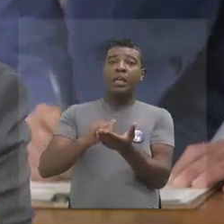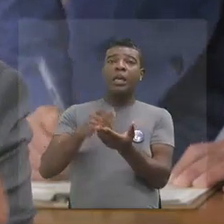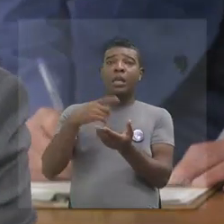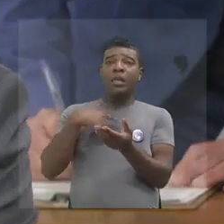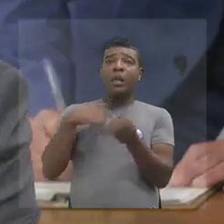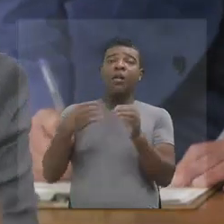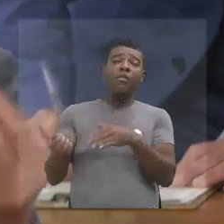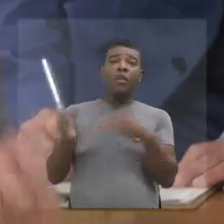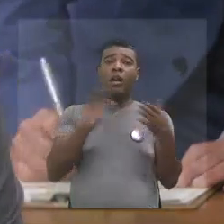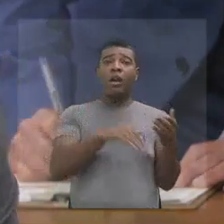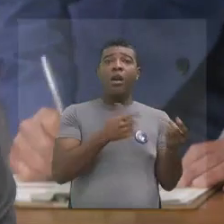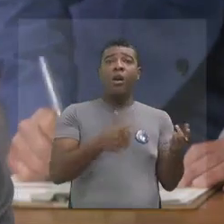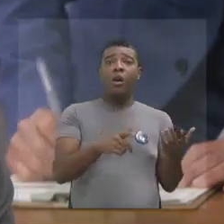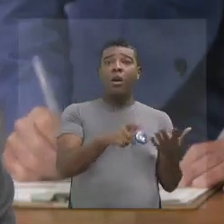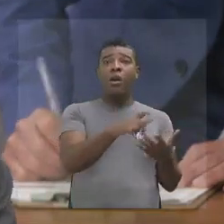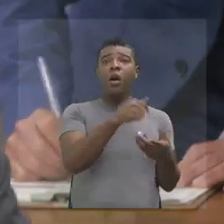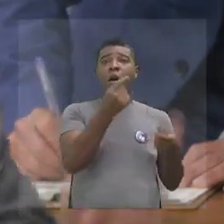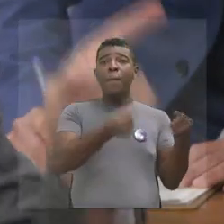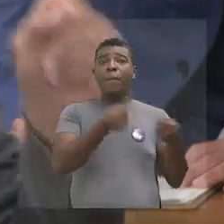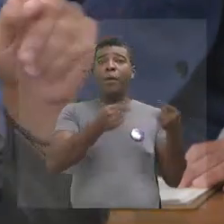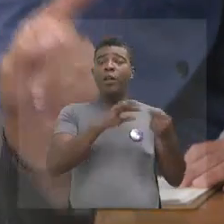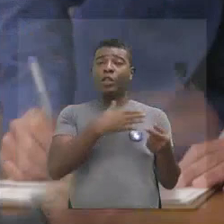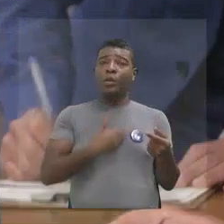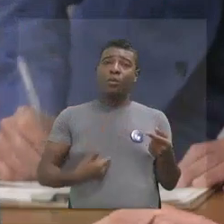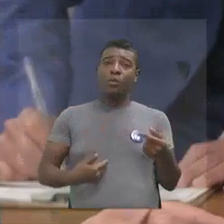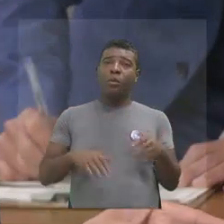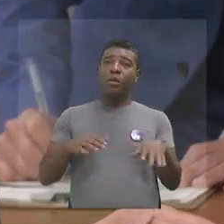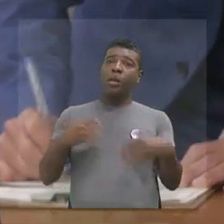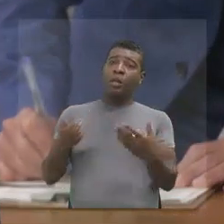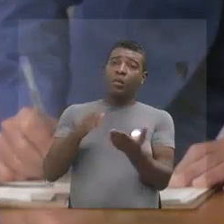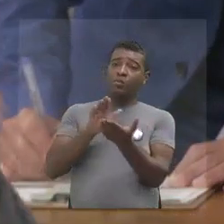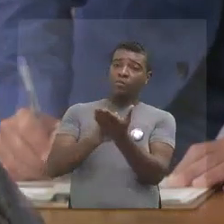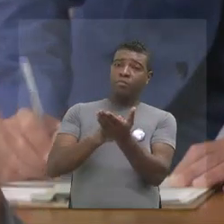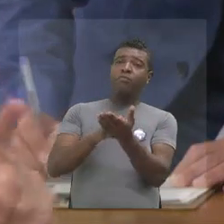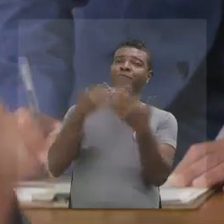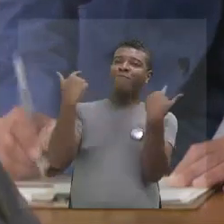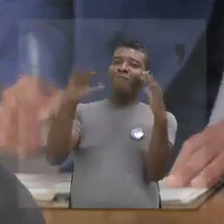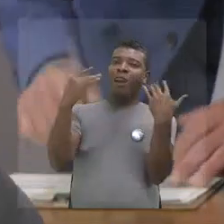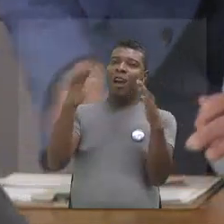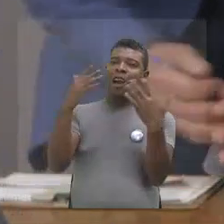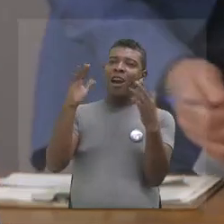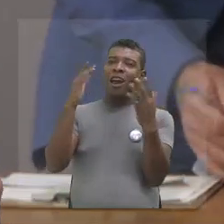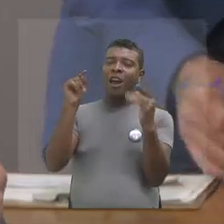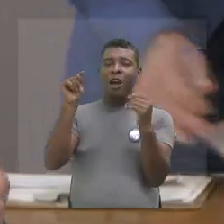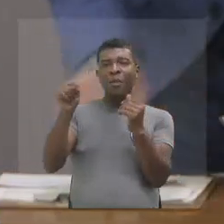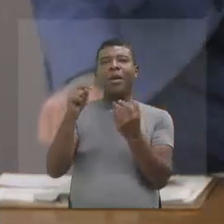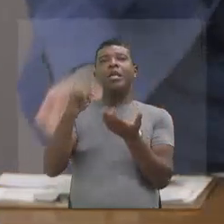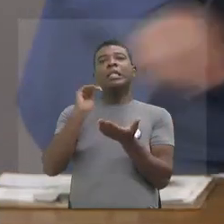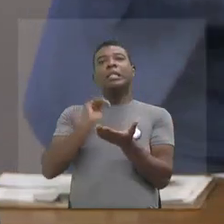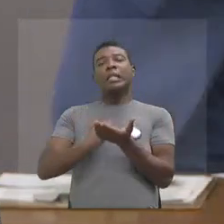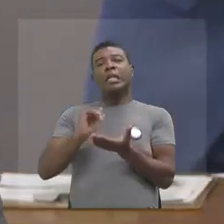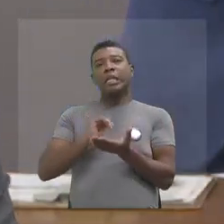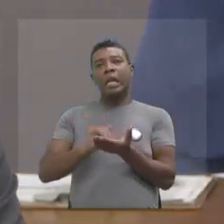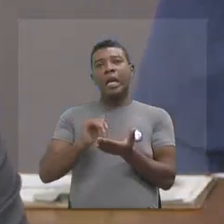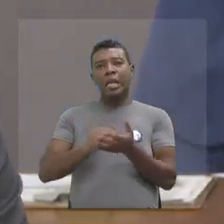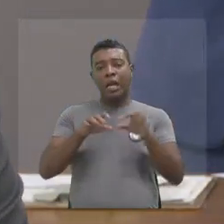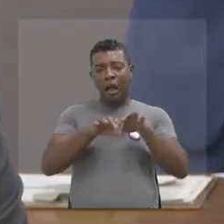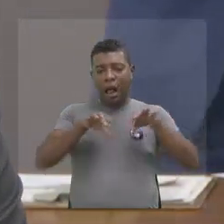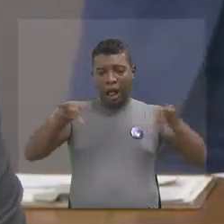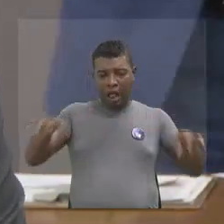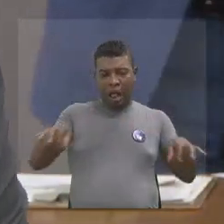importantes também que são as políticas públicas então eu quero parabenizar a secretaria por ter desmembrado e por ter